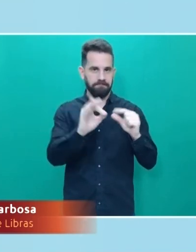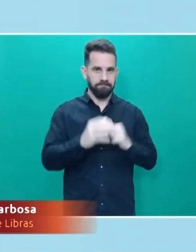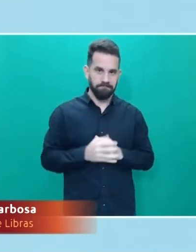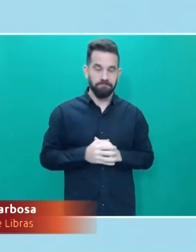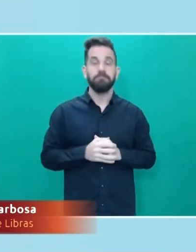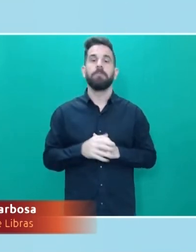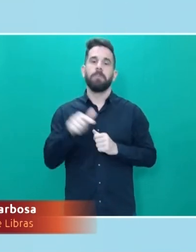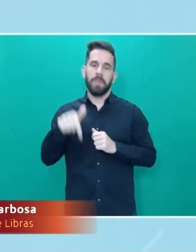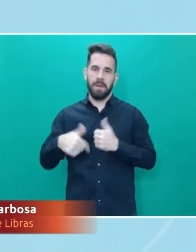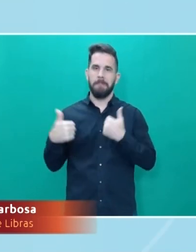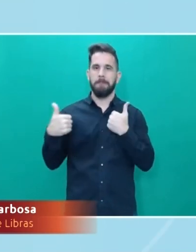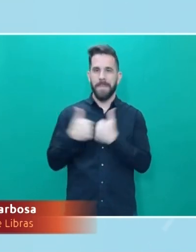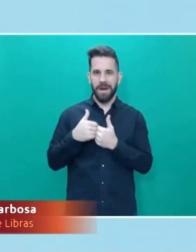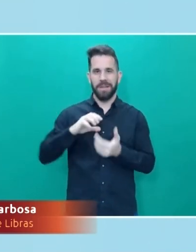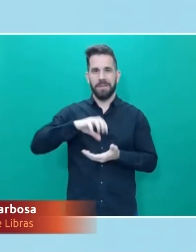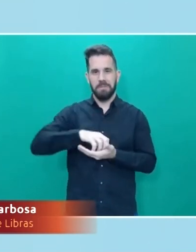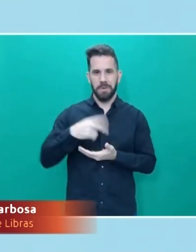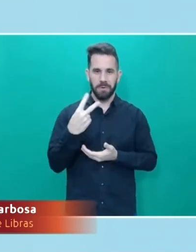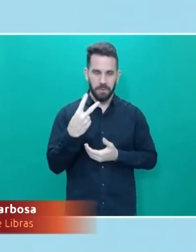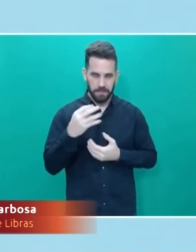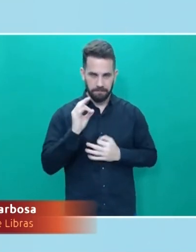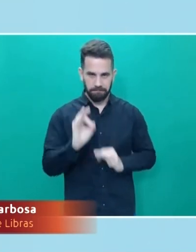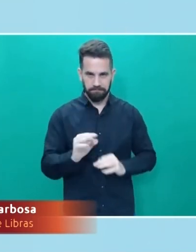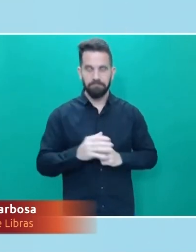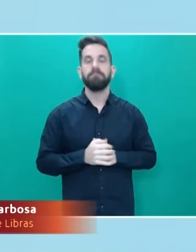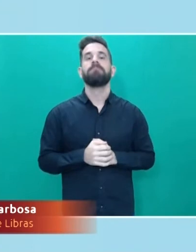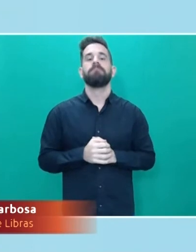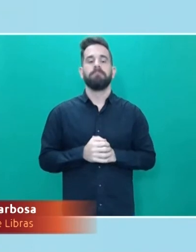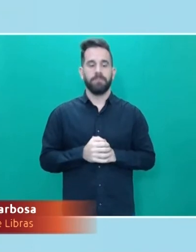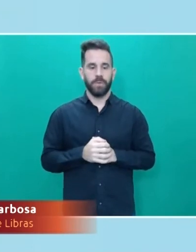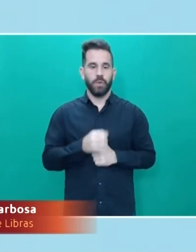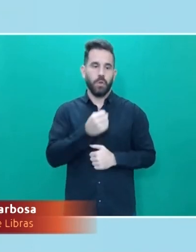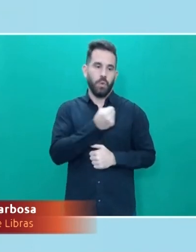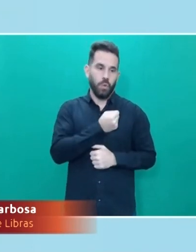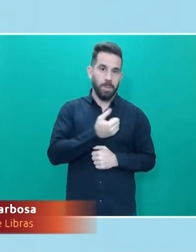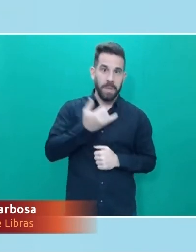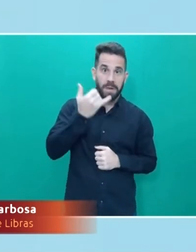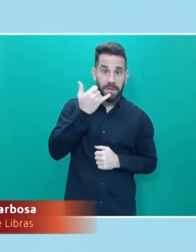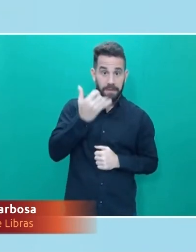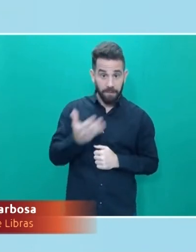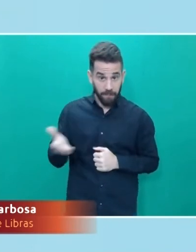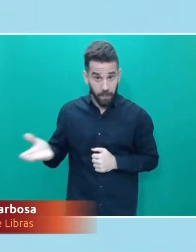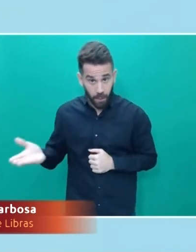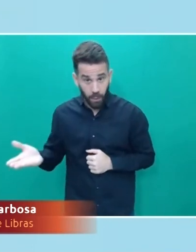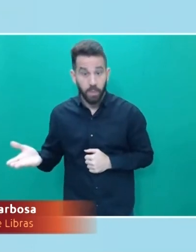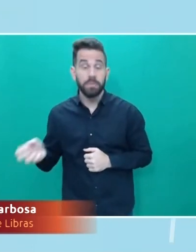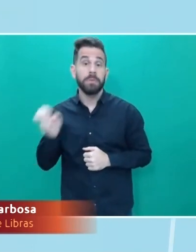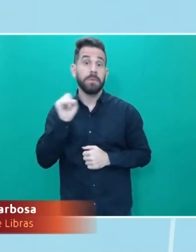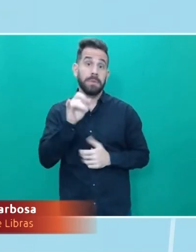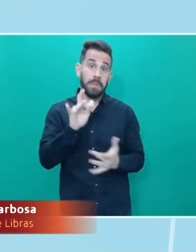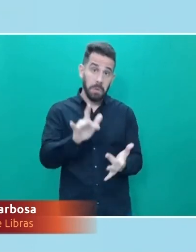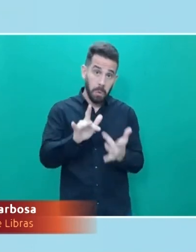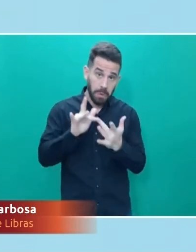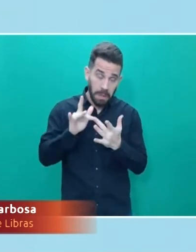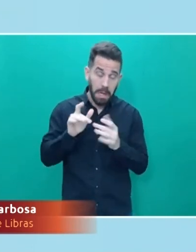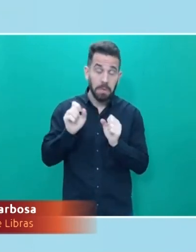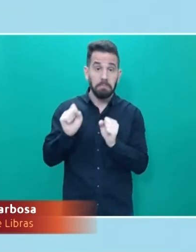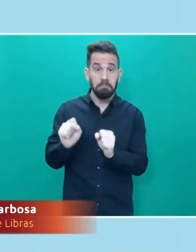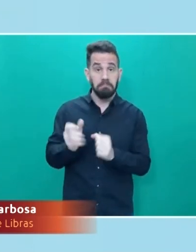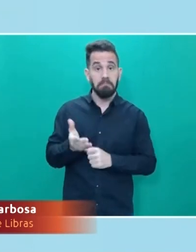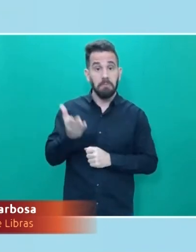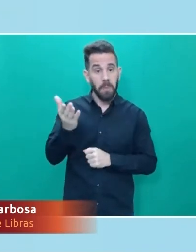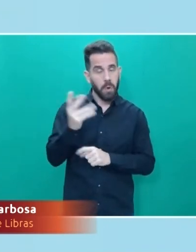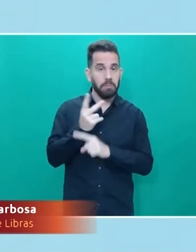o Dojo, Residencial Nova Morada, e o telefone está aqui. Se você quiser entrar em contato para saber um pouco mais, né, quem sabe